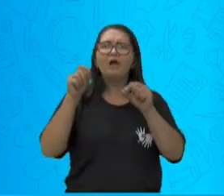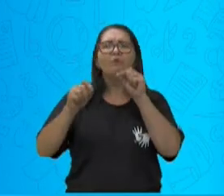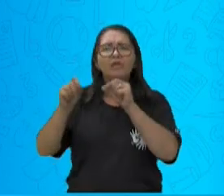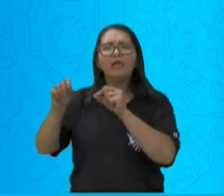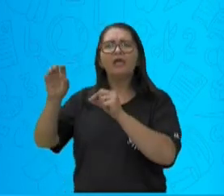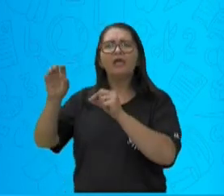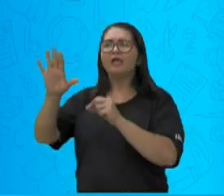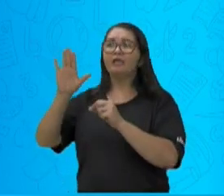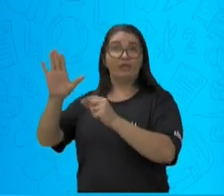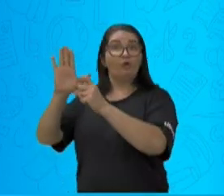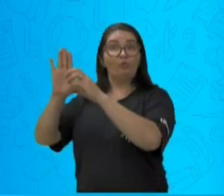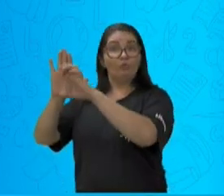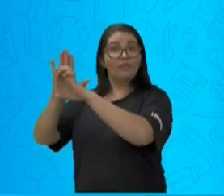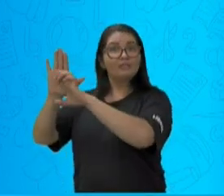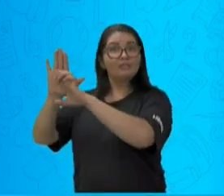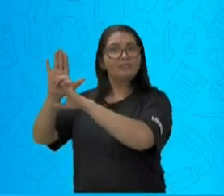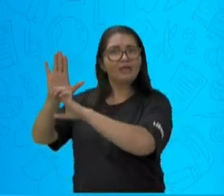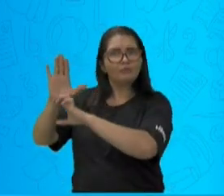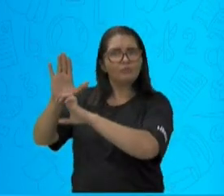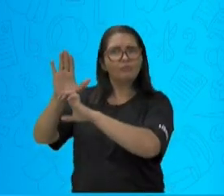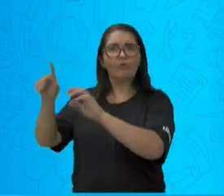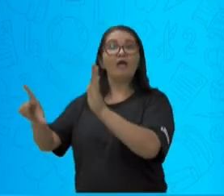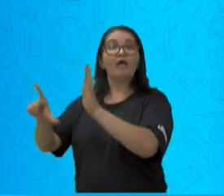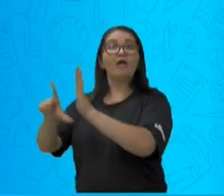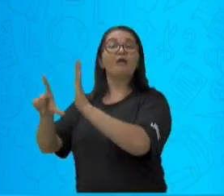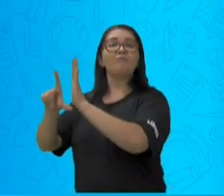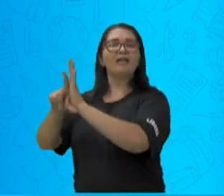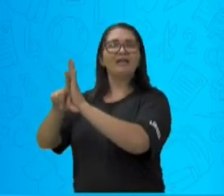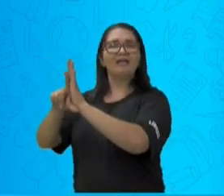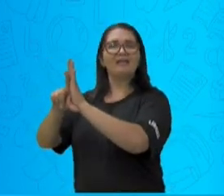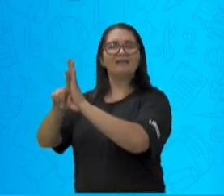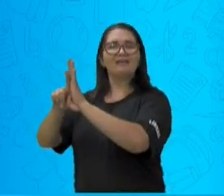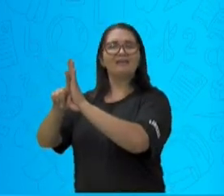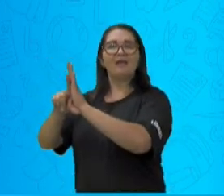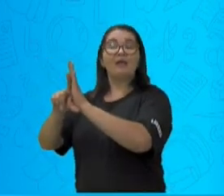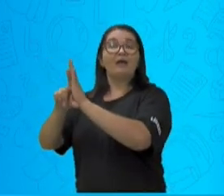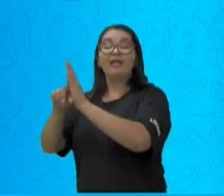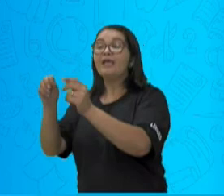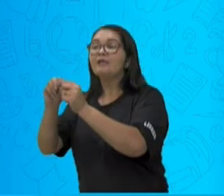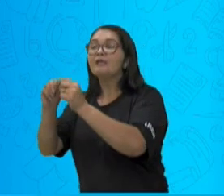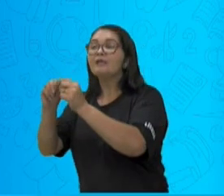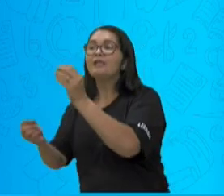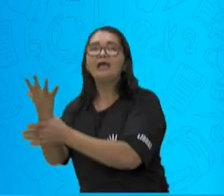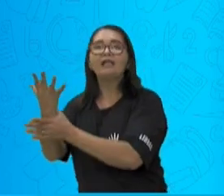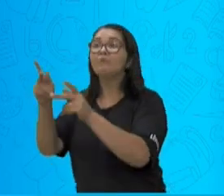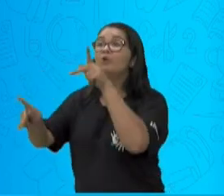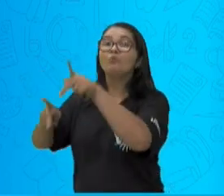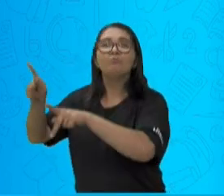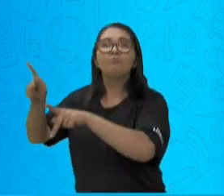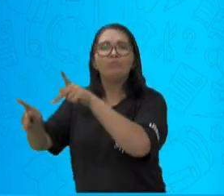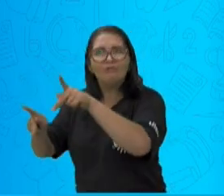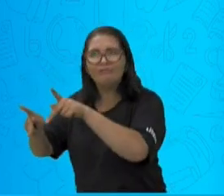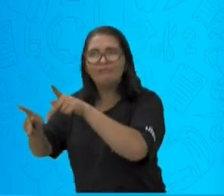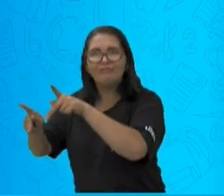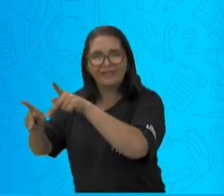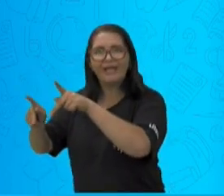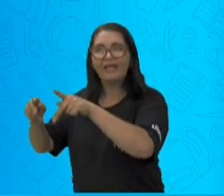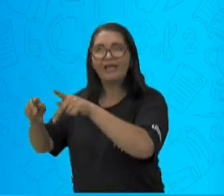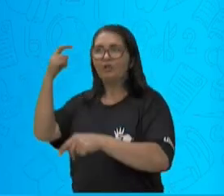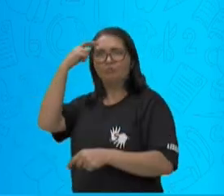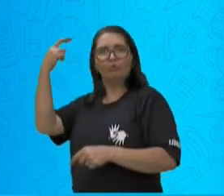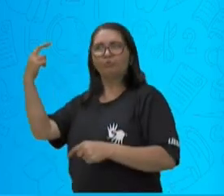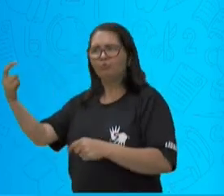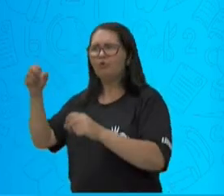que expressa formalmente os princípios que regem a organização de um Estado, sociedade